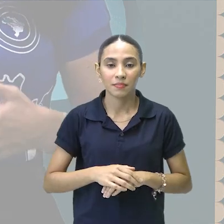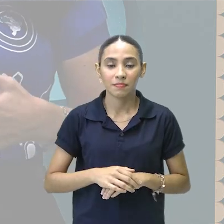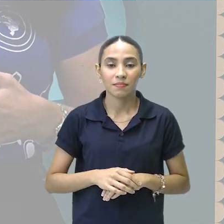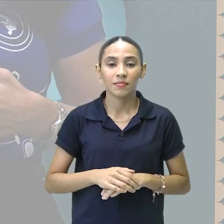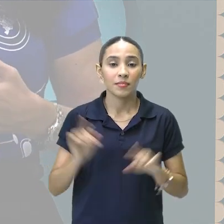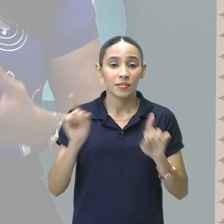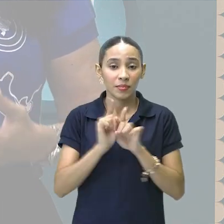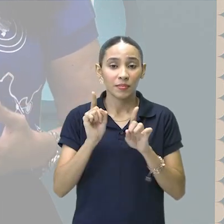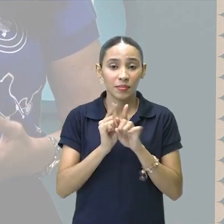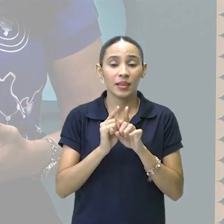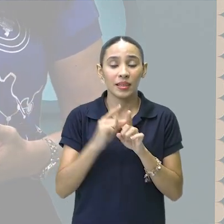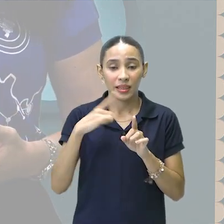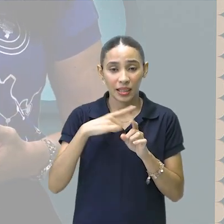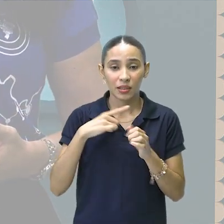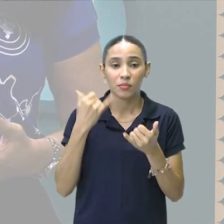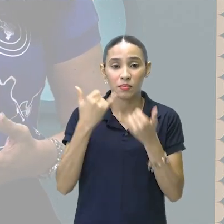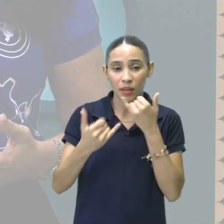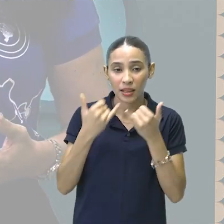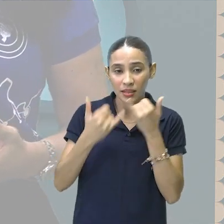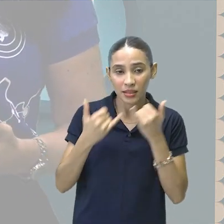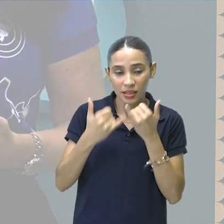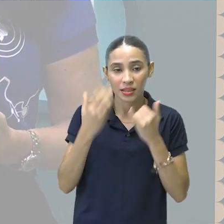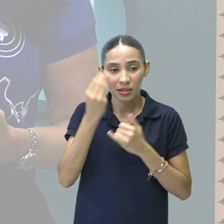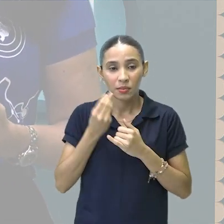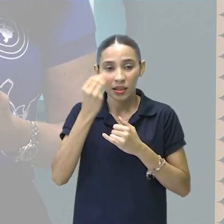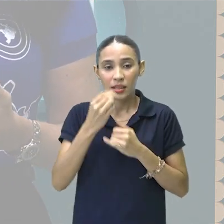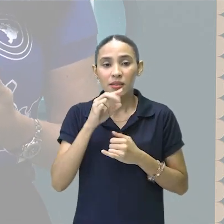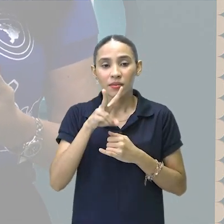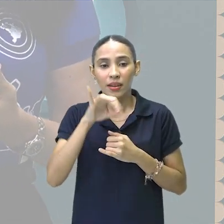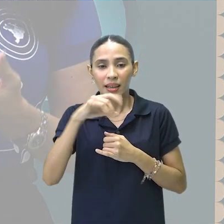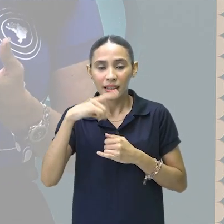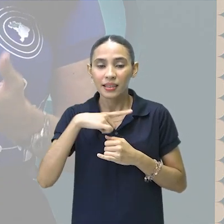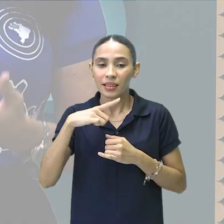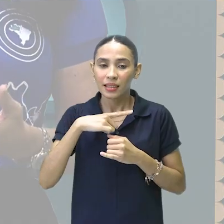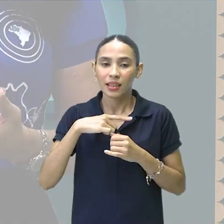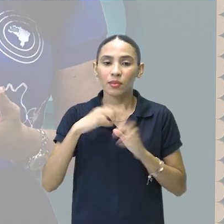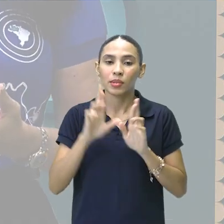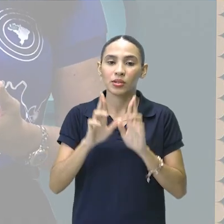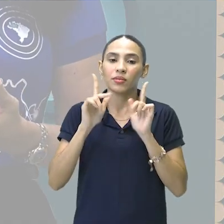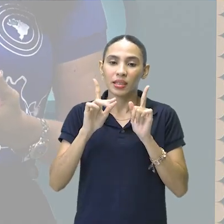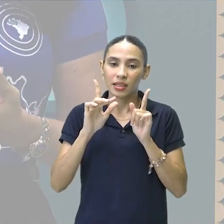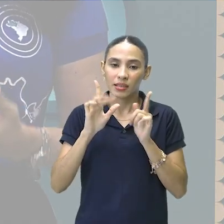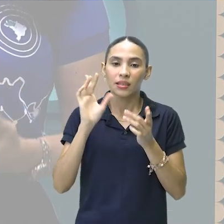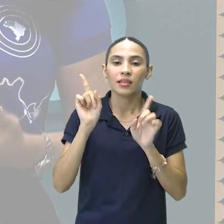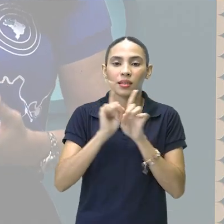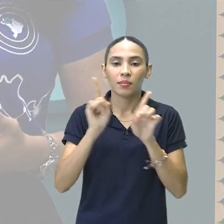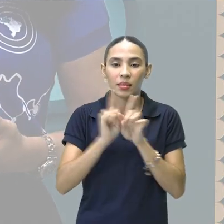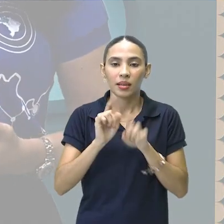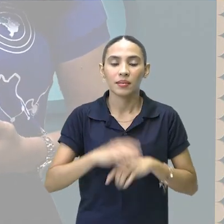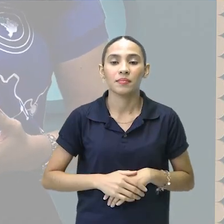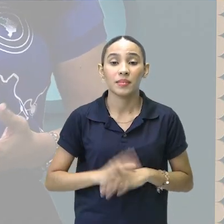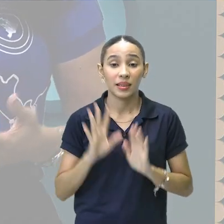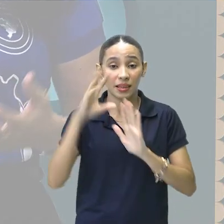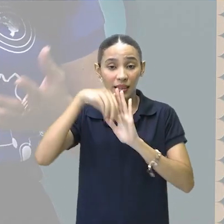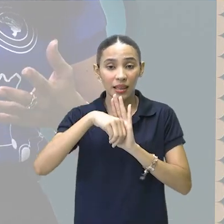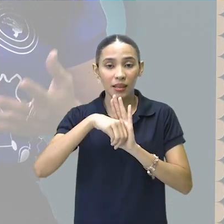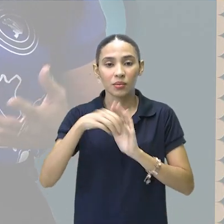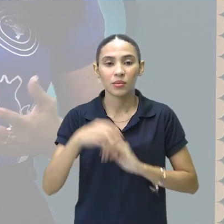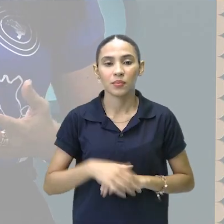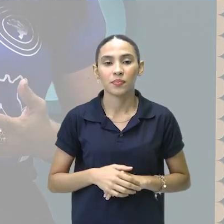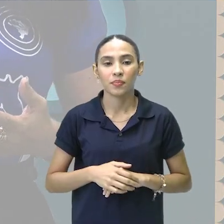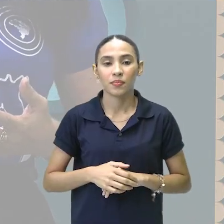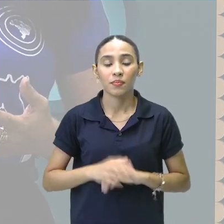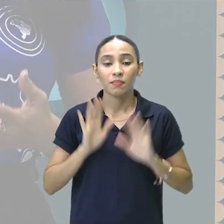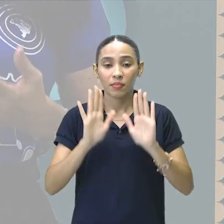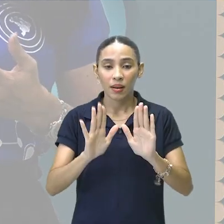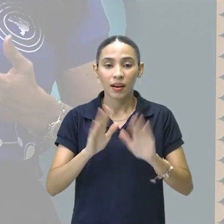e mesmo com similaridades, você terá um traço original também presente ali. Por